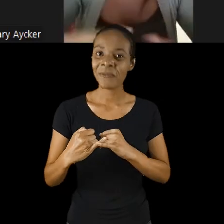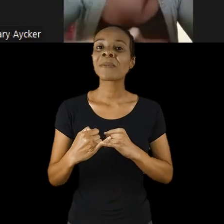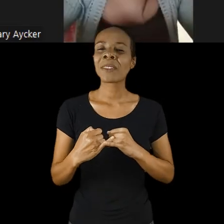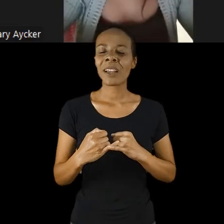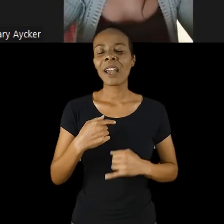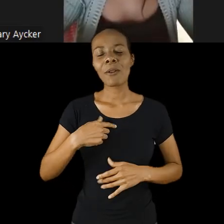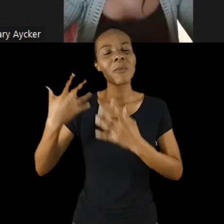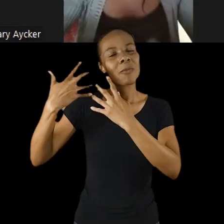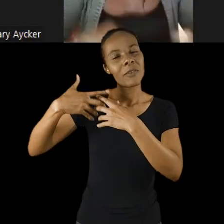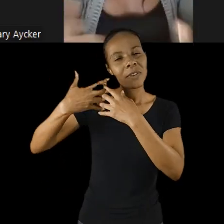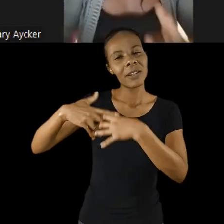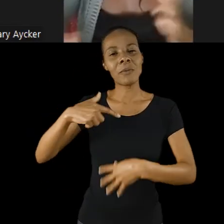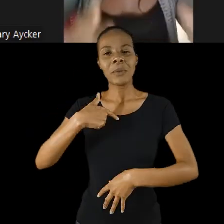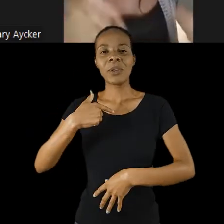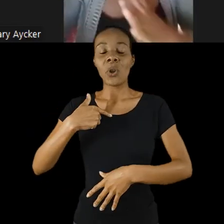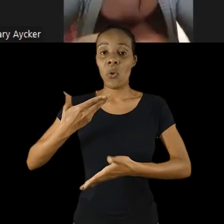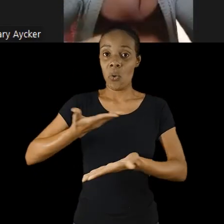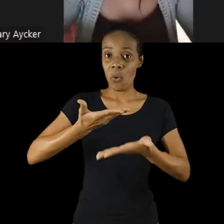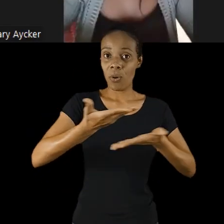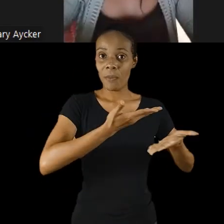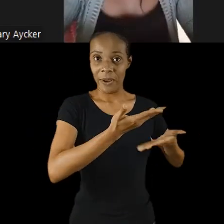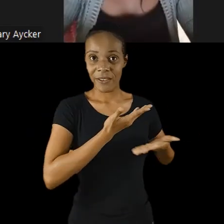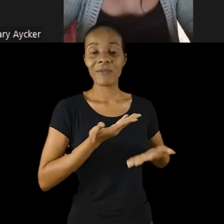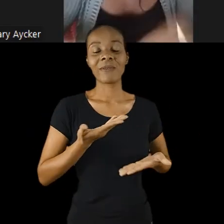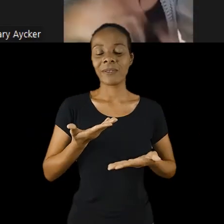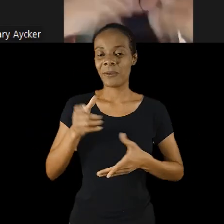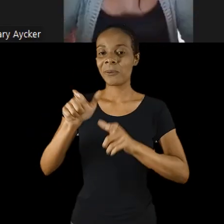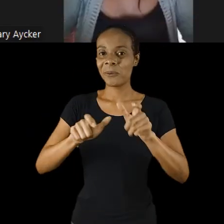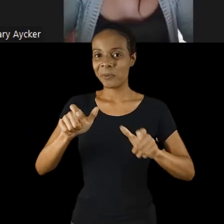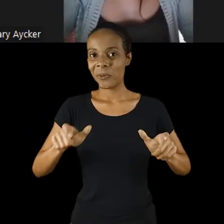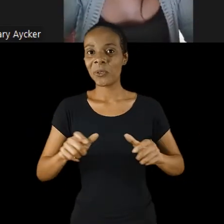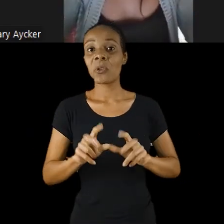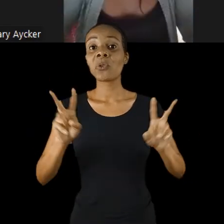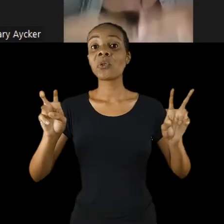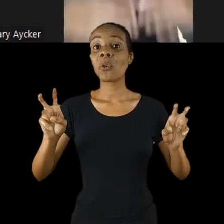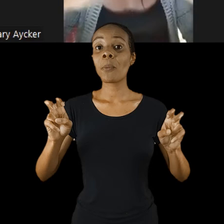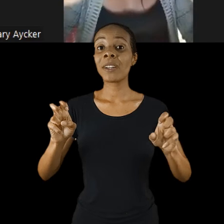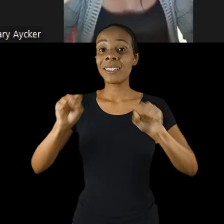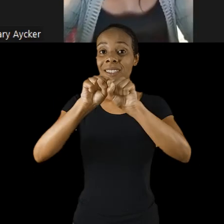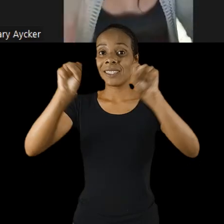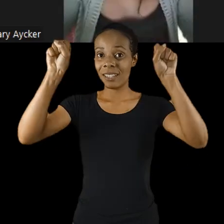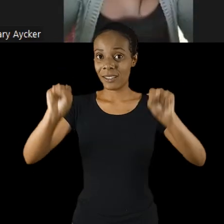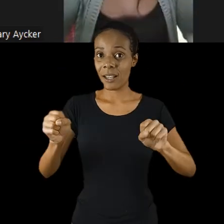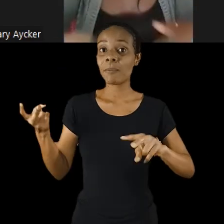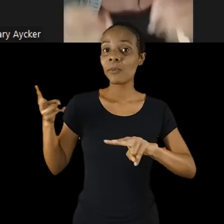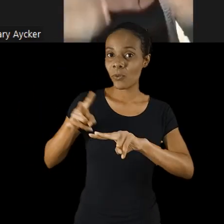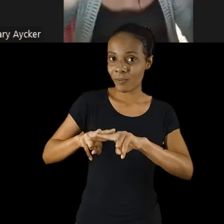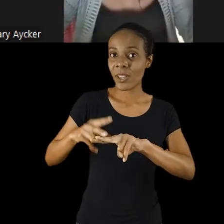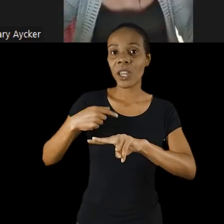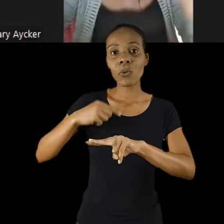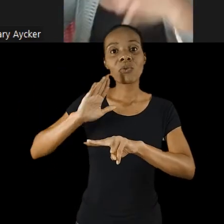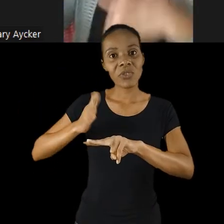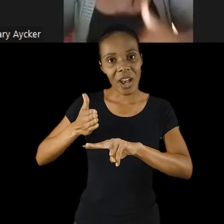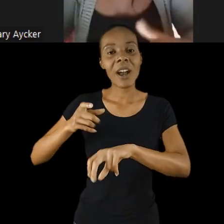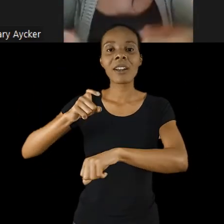com a galera, né? Que foi no meu momento de sistema prisional, que eu passei por esse momento e que depois